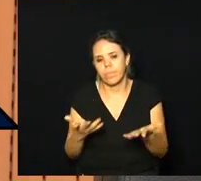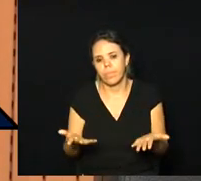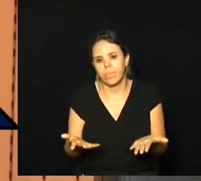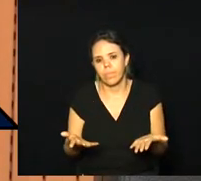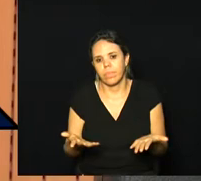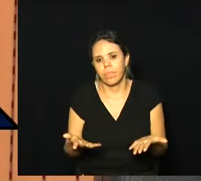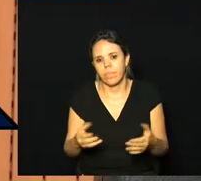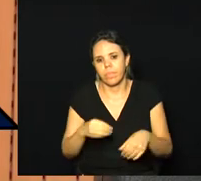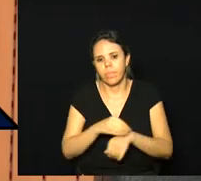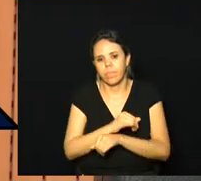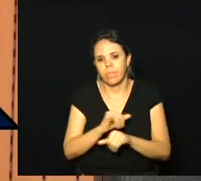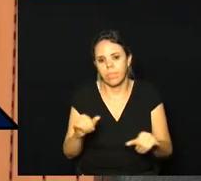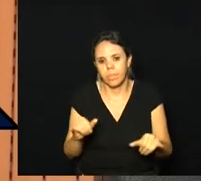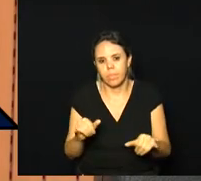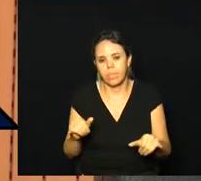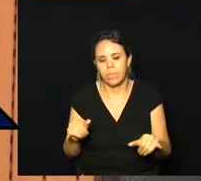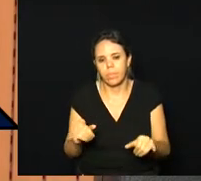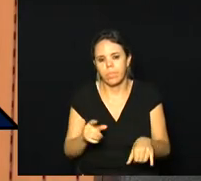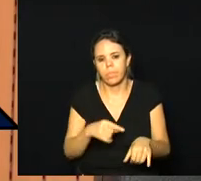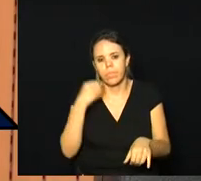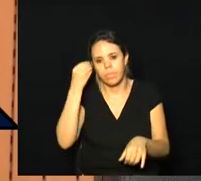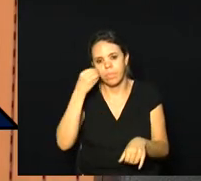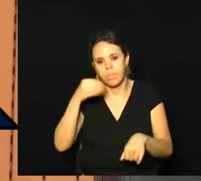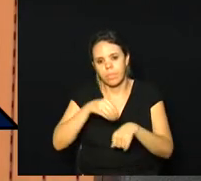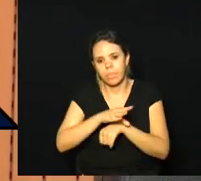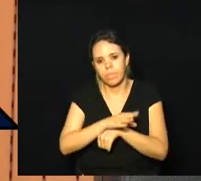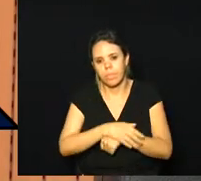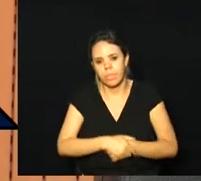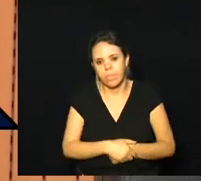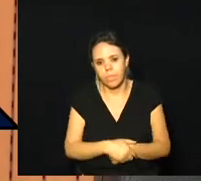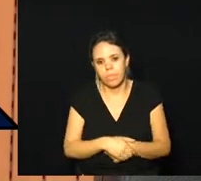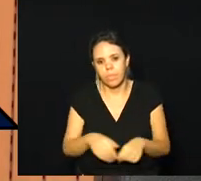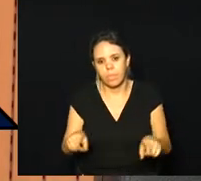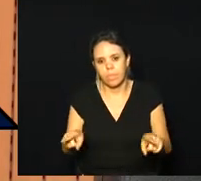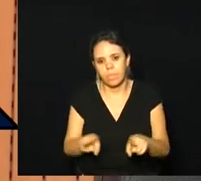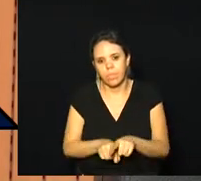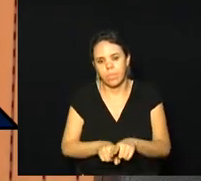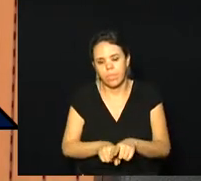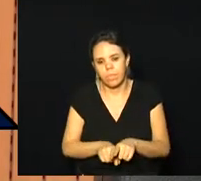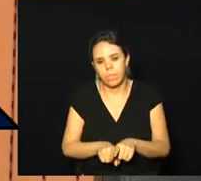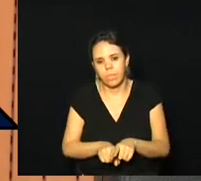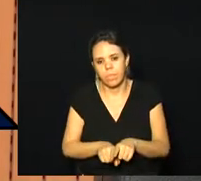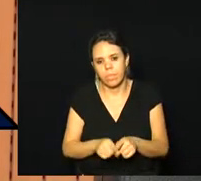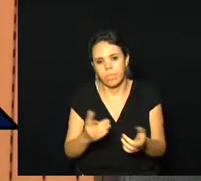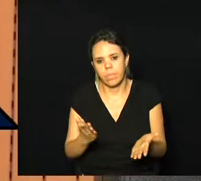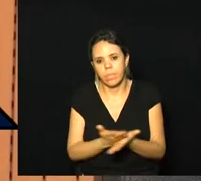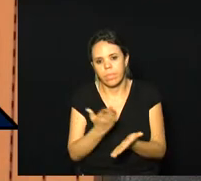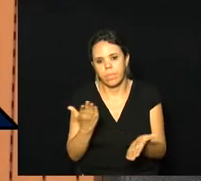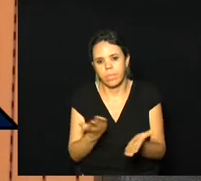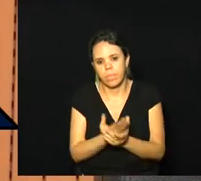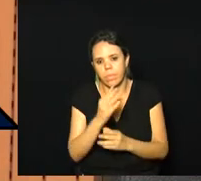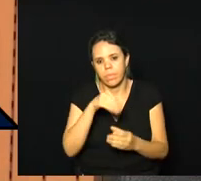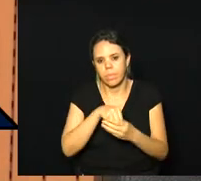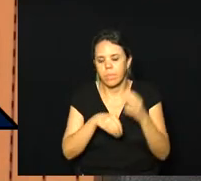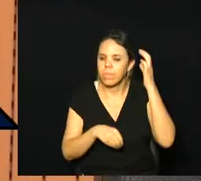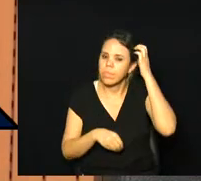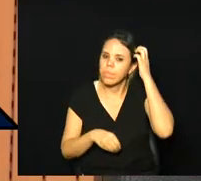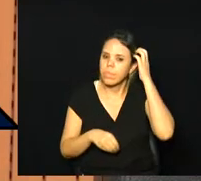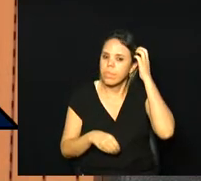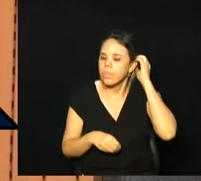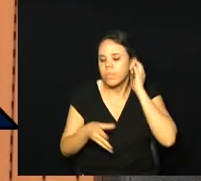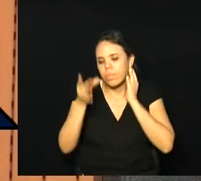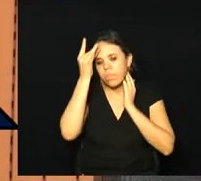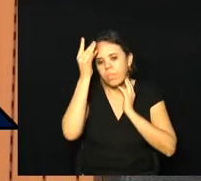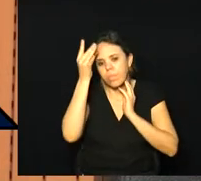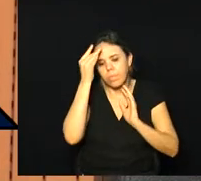passar parte dos seus conhecimentos e também colocou em livros aquilo que ele foi